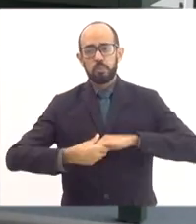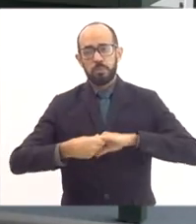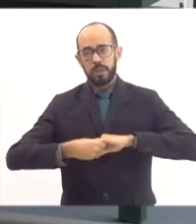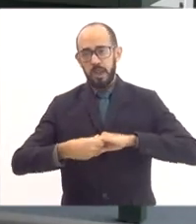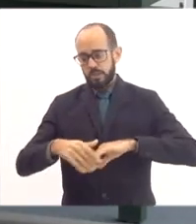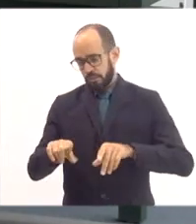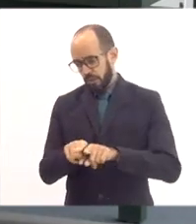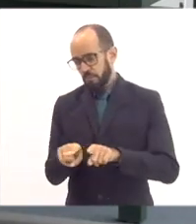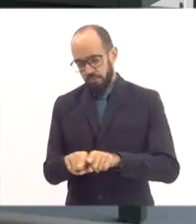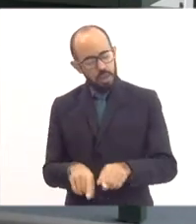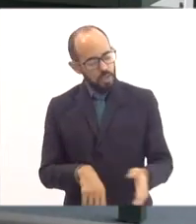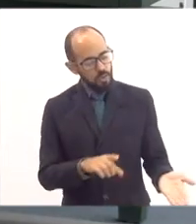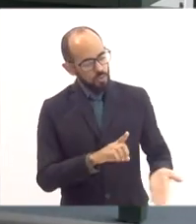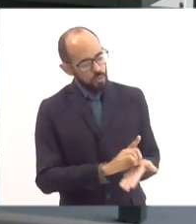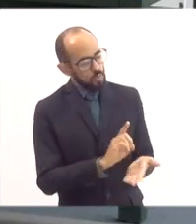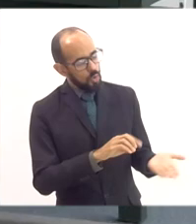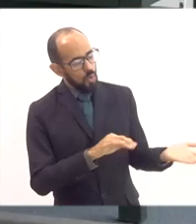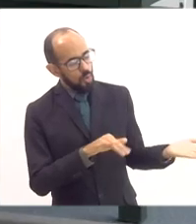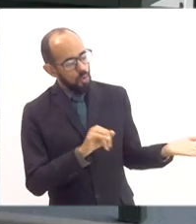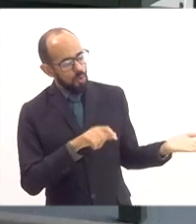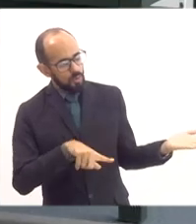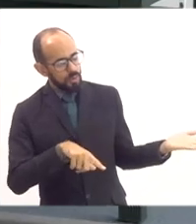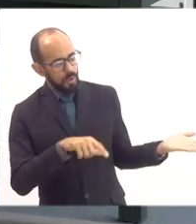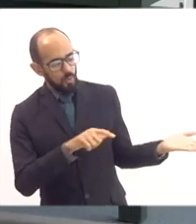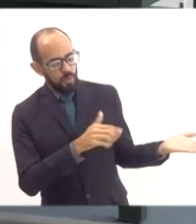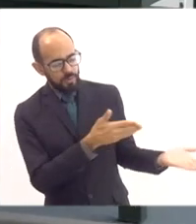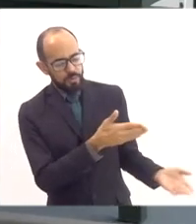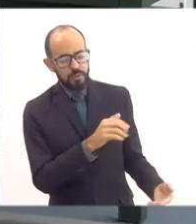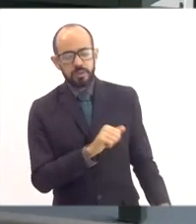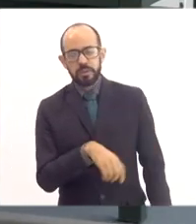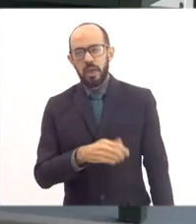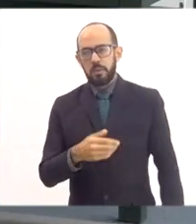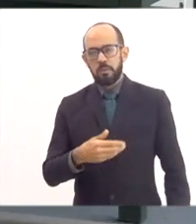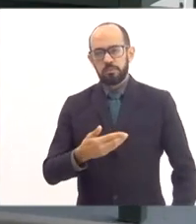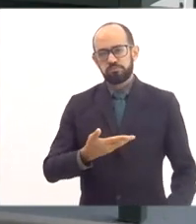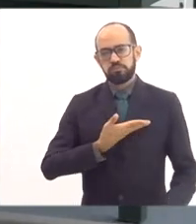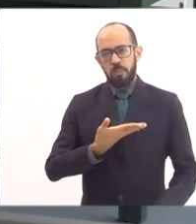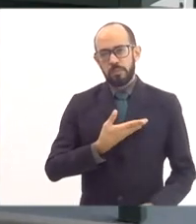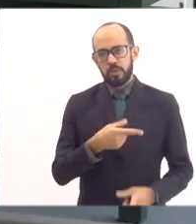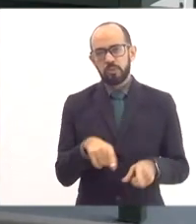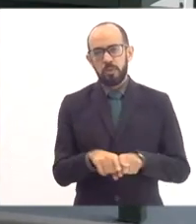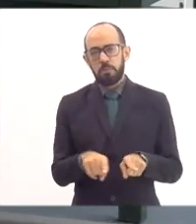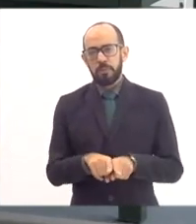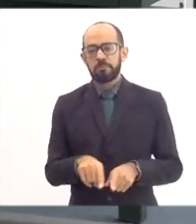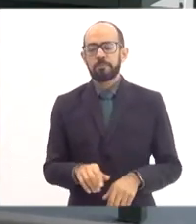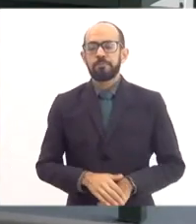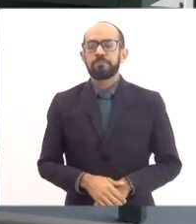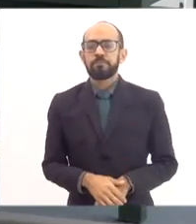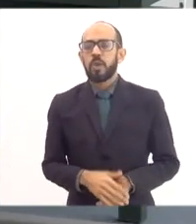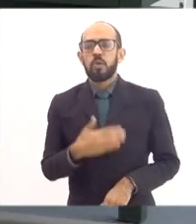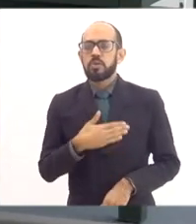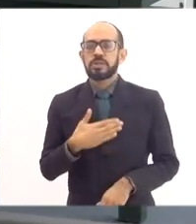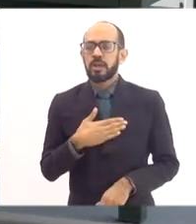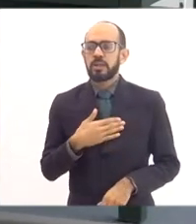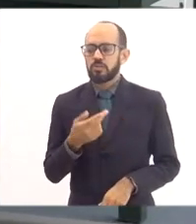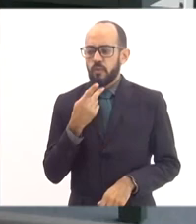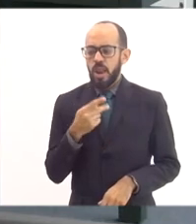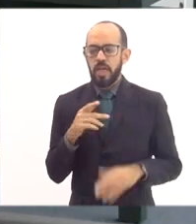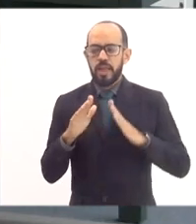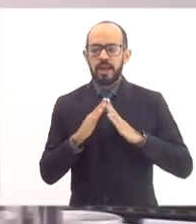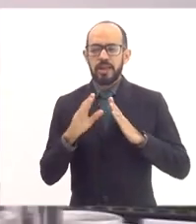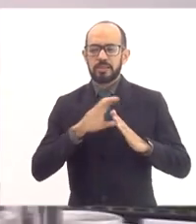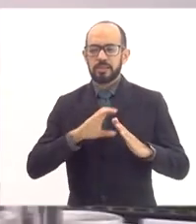coronel Bucassis, um grande parceiro. E, presidente, gostaria de reafirmar a posição da Casa Civil